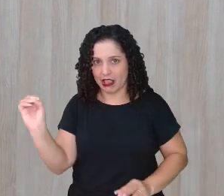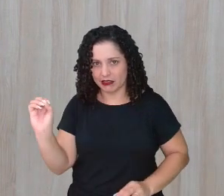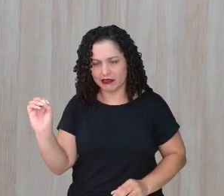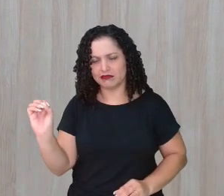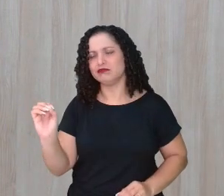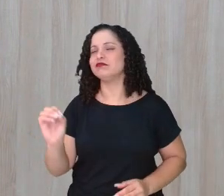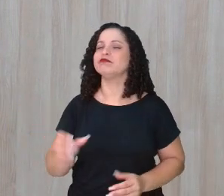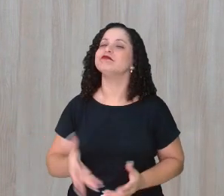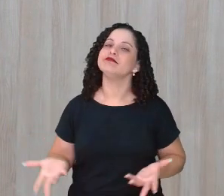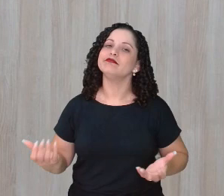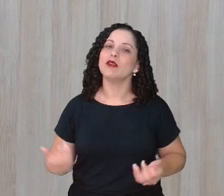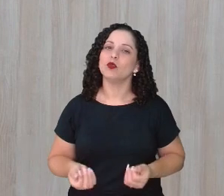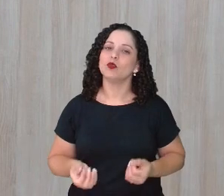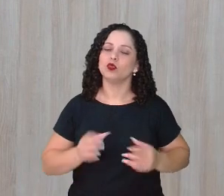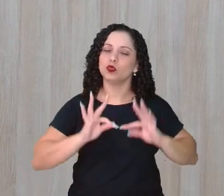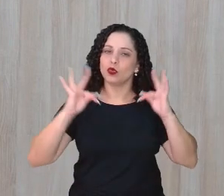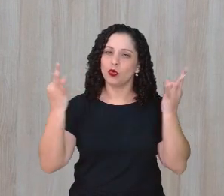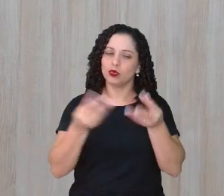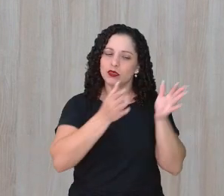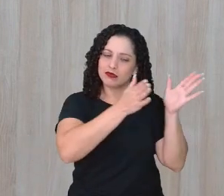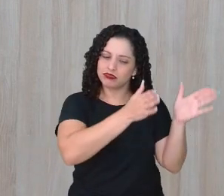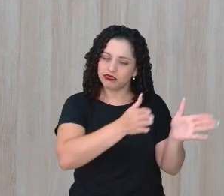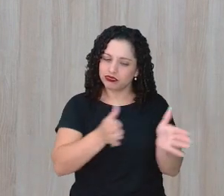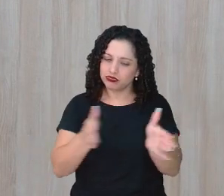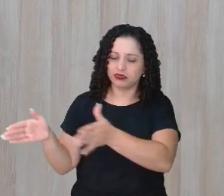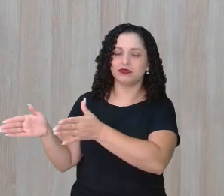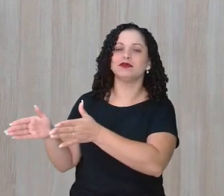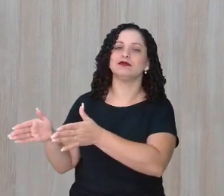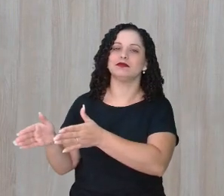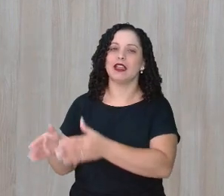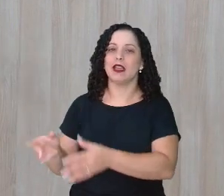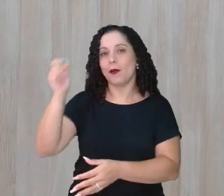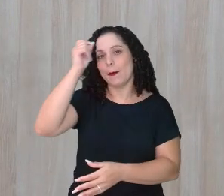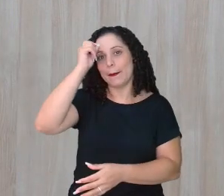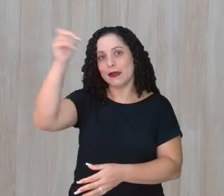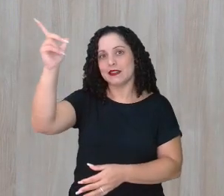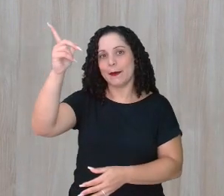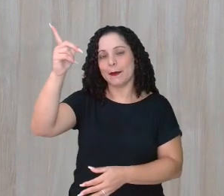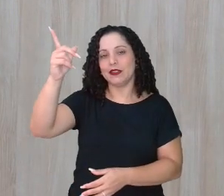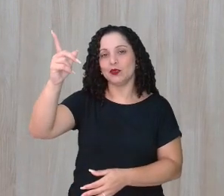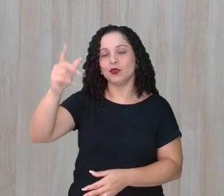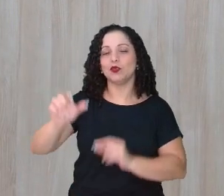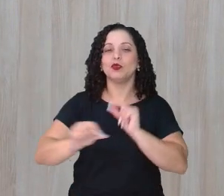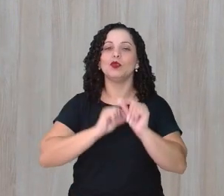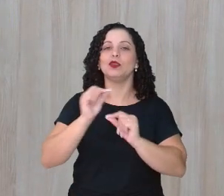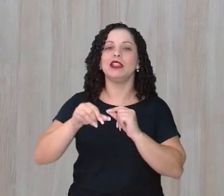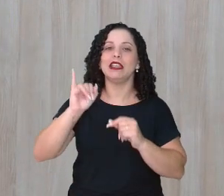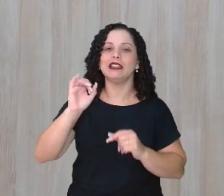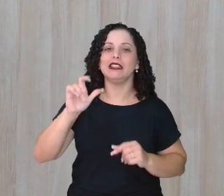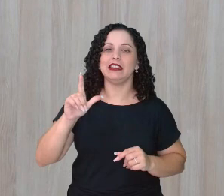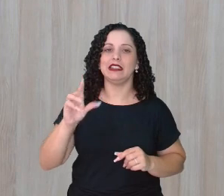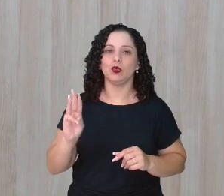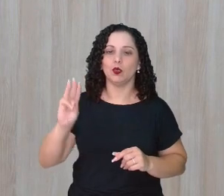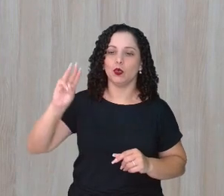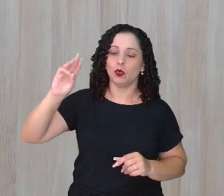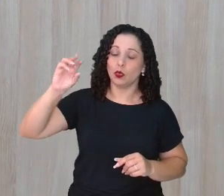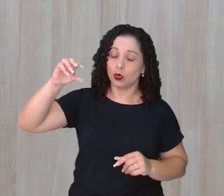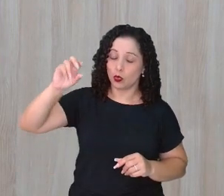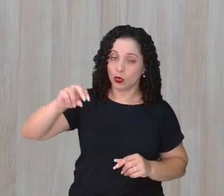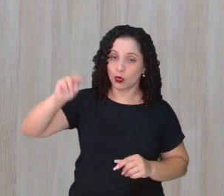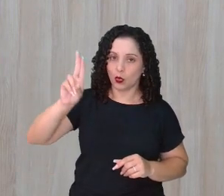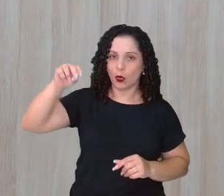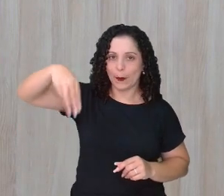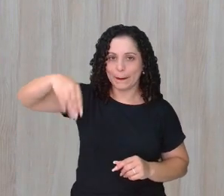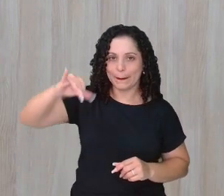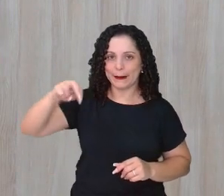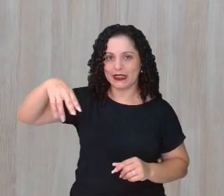lema que a Revolução Francesa trazia, vindo ali do pensamento iluminista, né? Que era aquele momento ali, era o momento